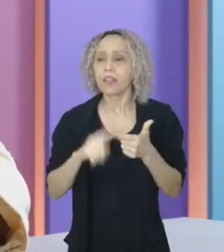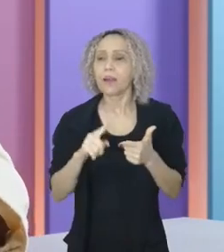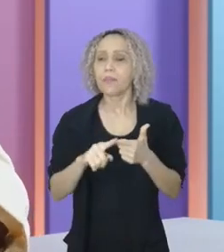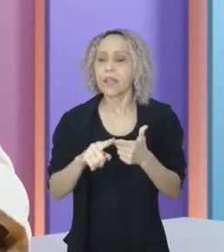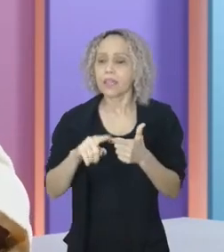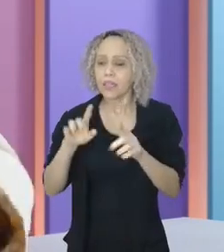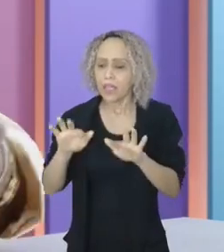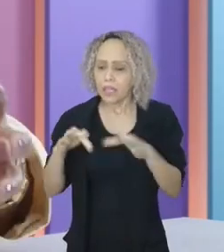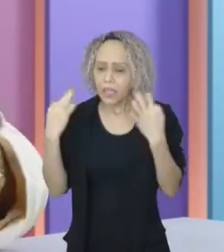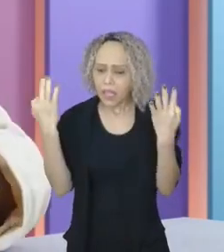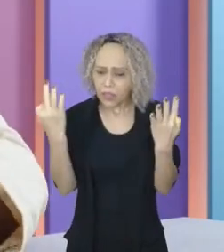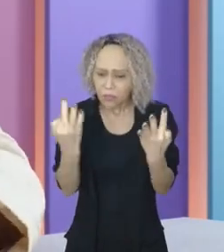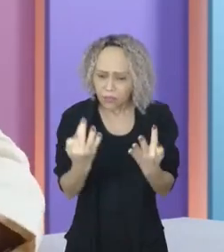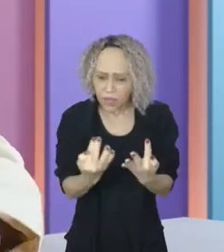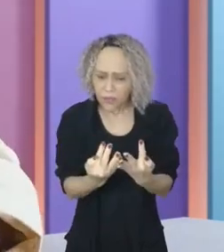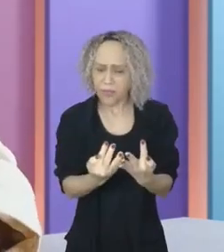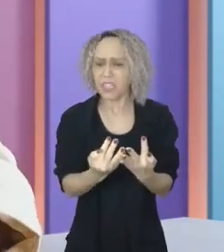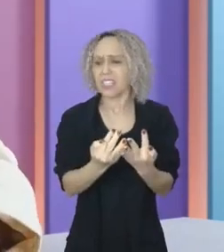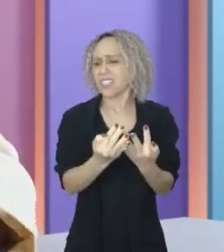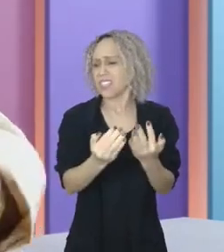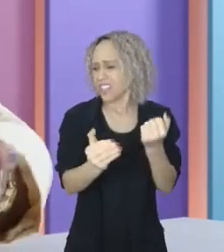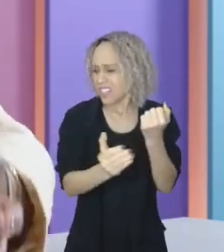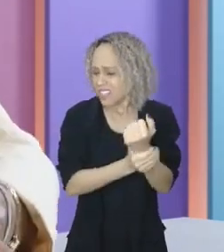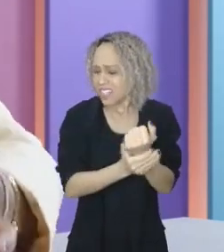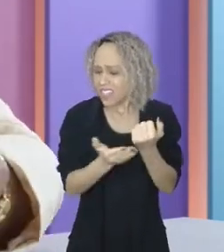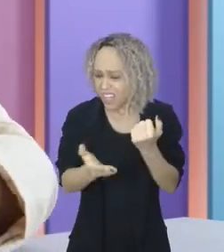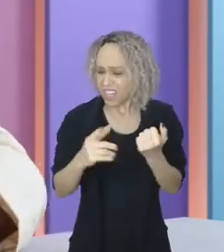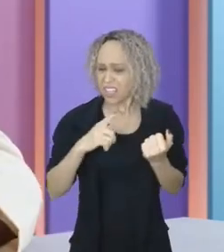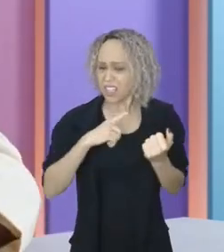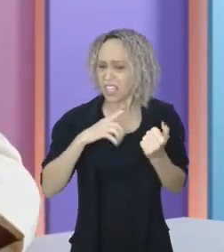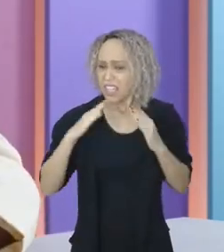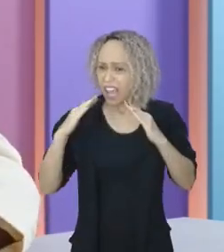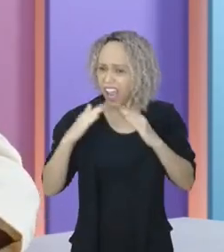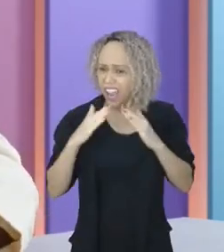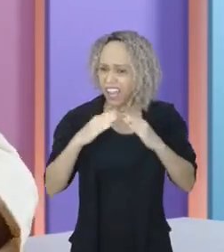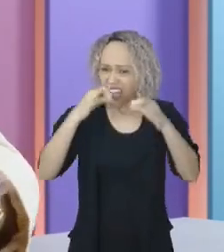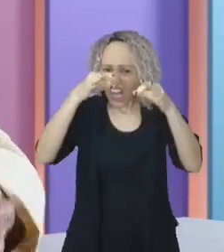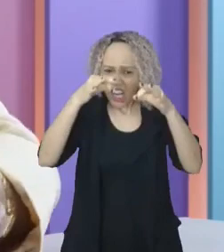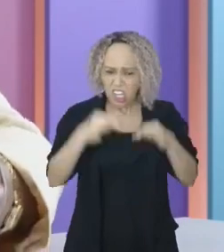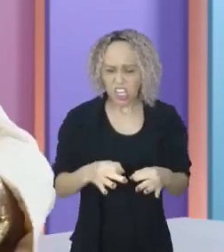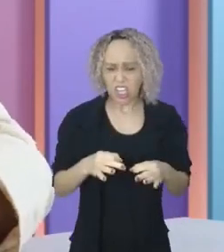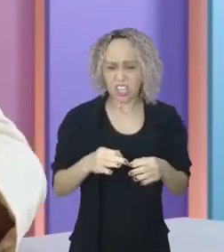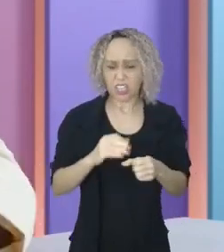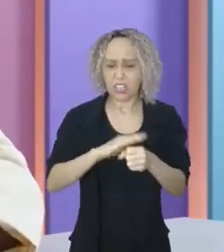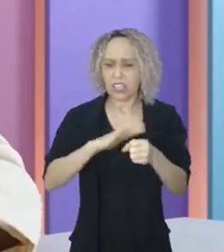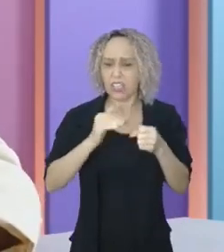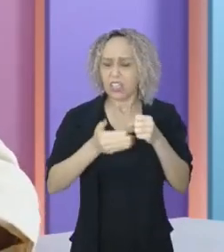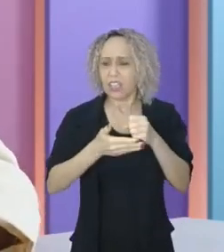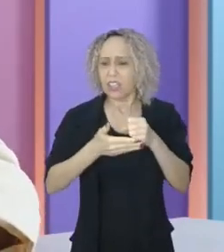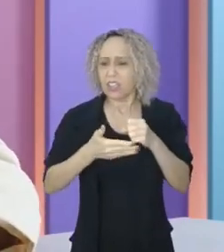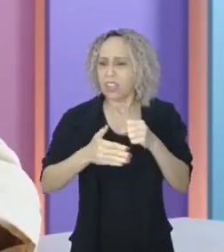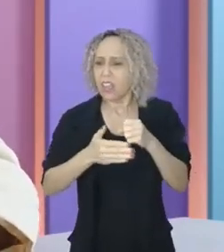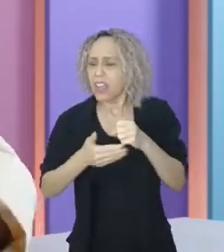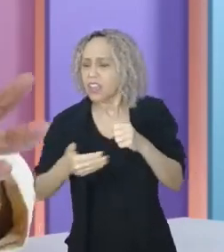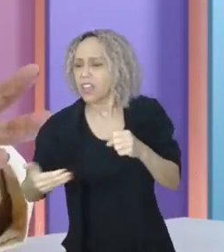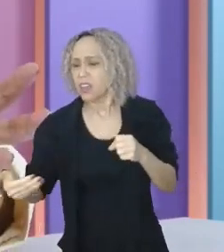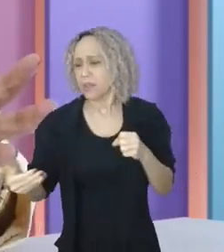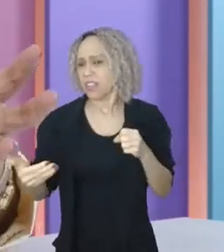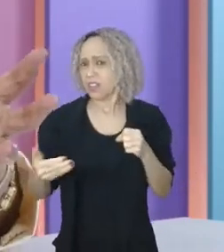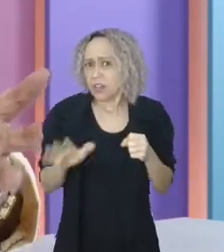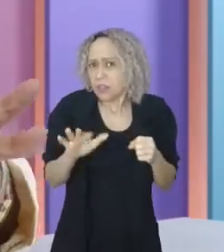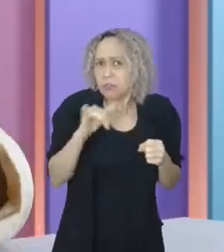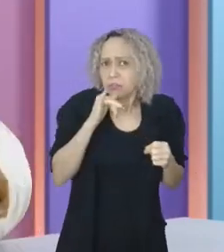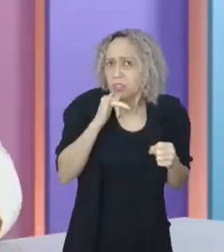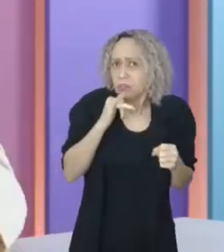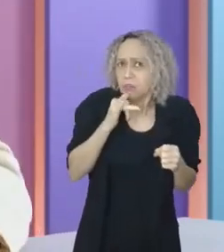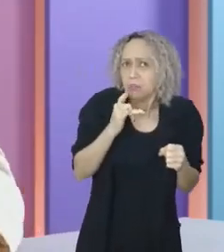as pessoas tenham acesso à moradia digna, tenham acesso a saneamento, porque se você não tem acesso à moradia digna, você não tem